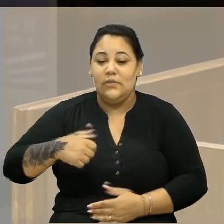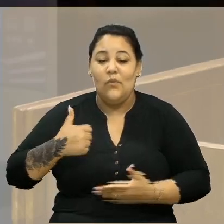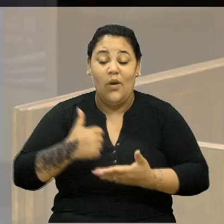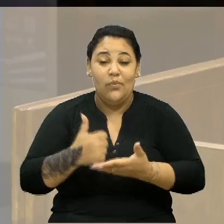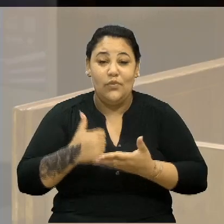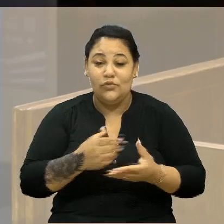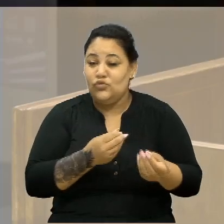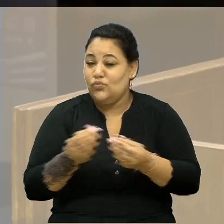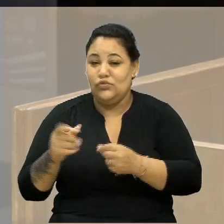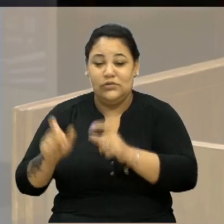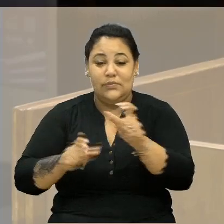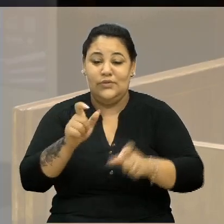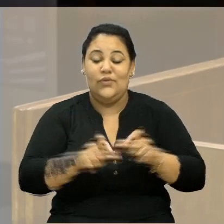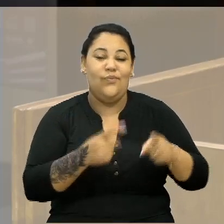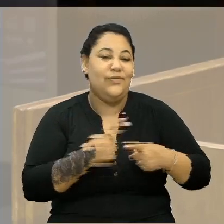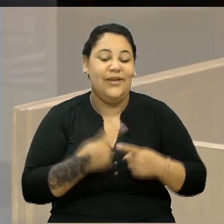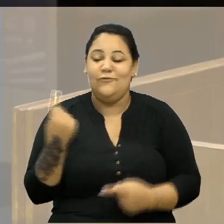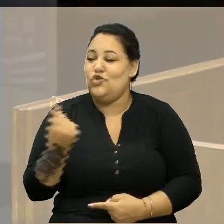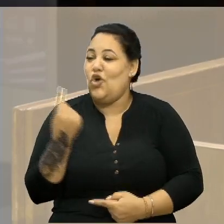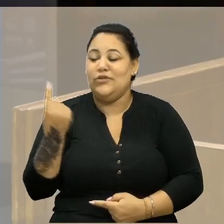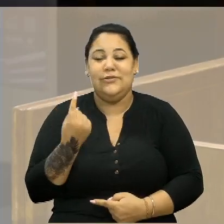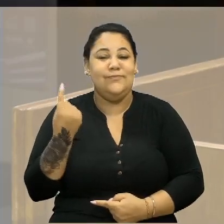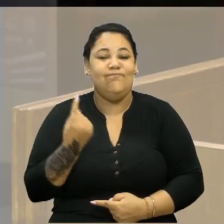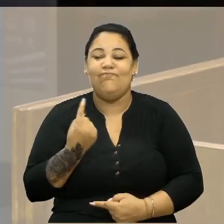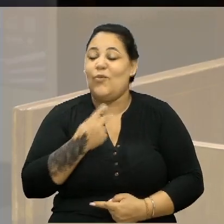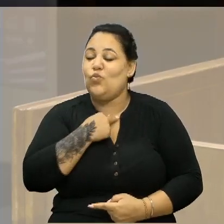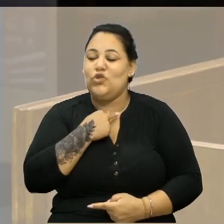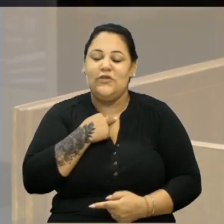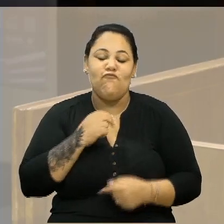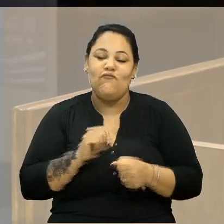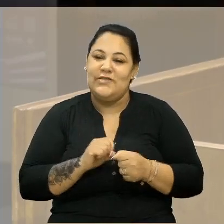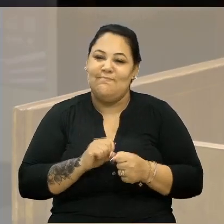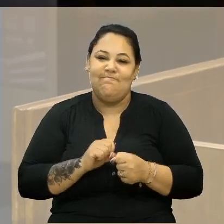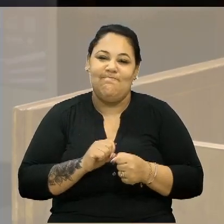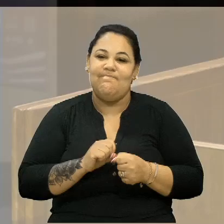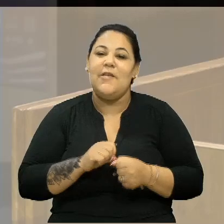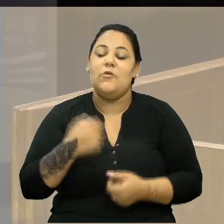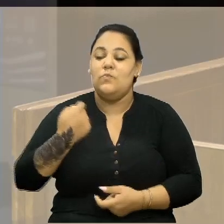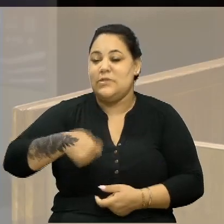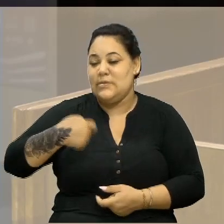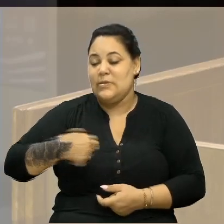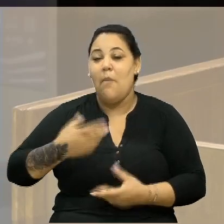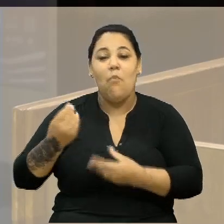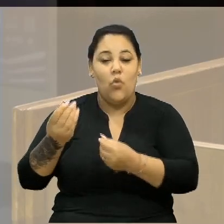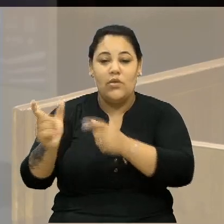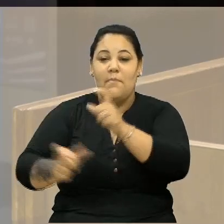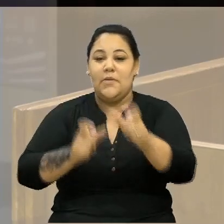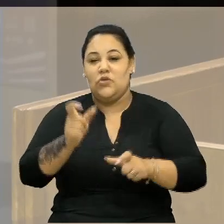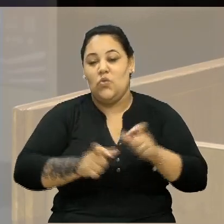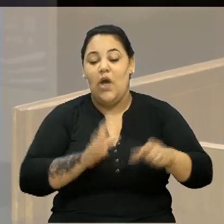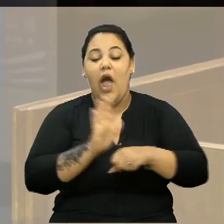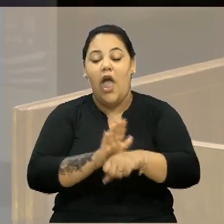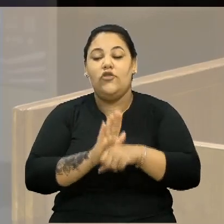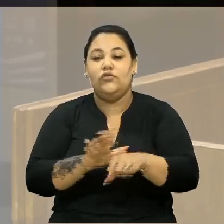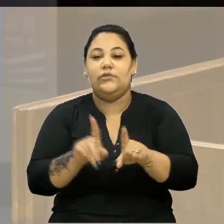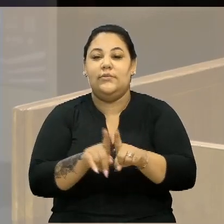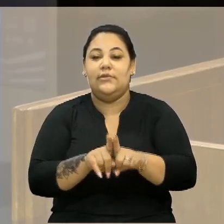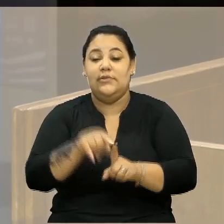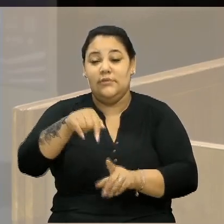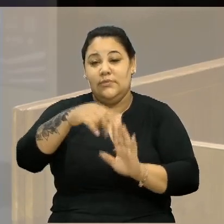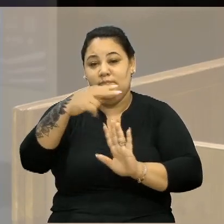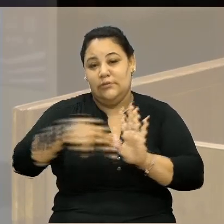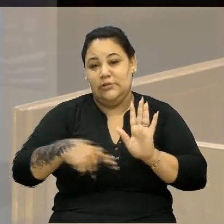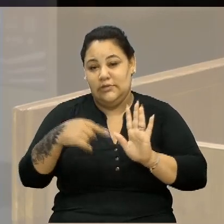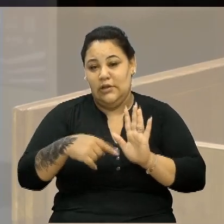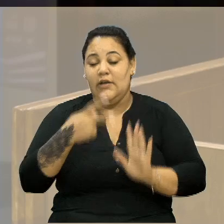se faz isso sozinho. Precisamos de muitas pessoas e de muitas mãos. Então, aqui está as pessoas que têm o